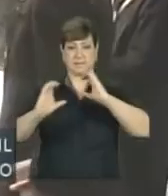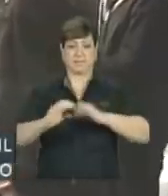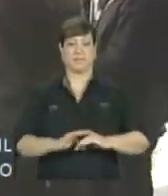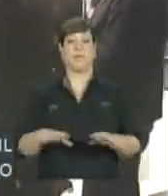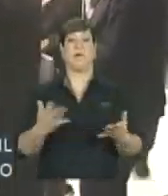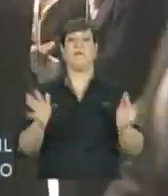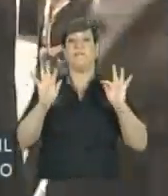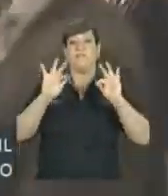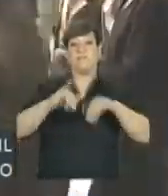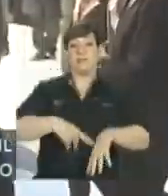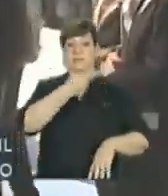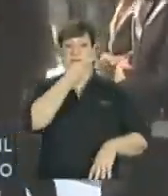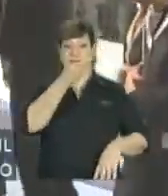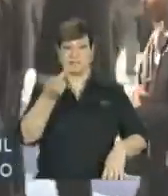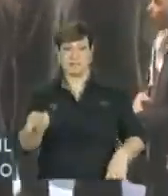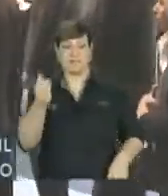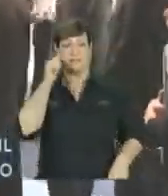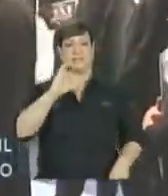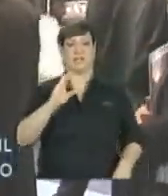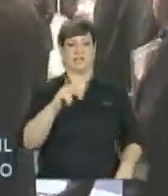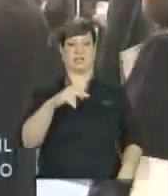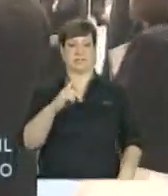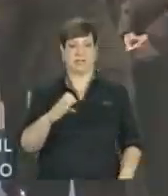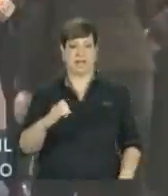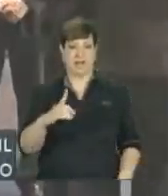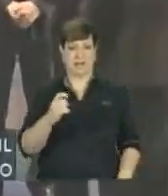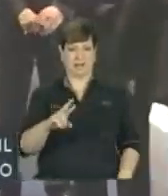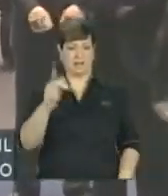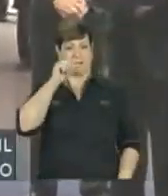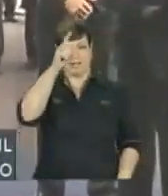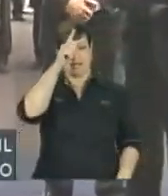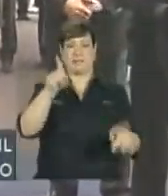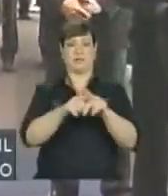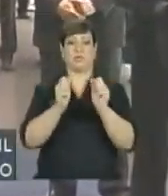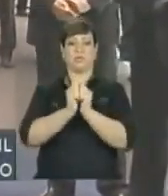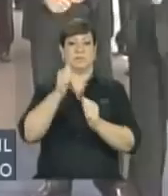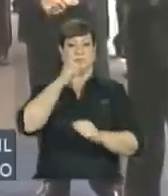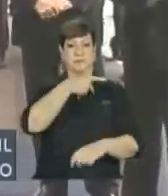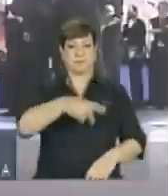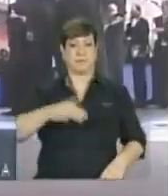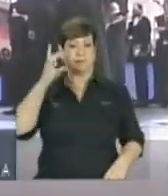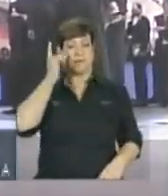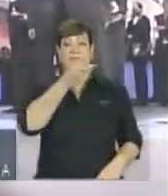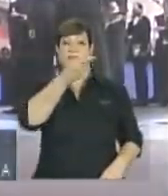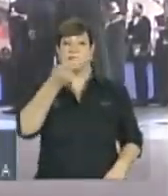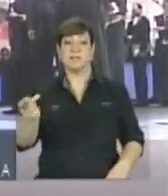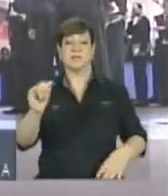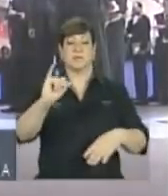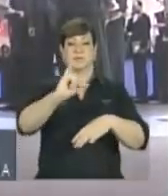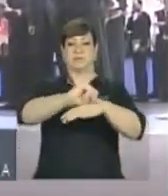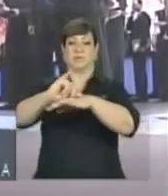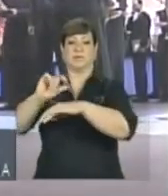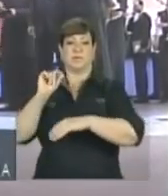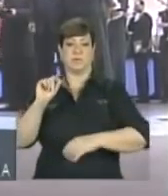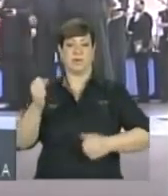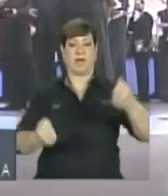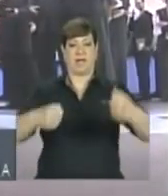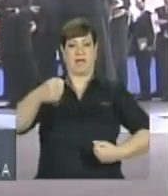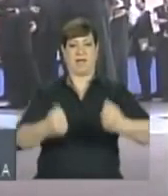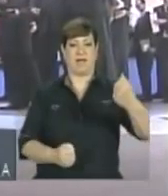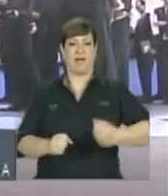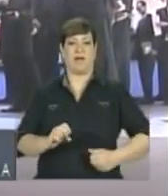final da visita, a chanceler alemã Angela Merkel e a presidenta Dilma Rousseff visitaram o estande da Volkswagen do Brasil.